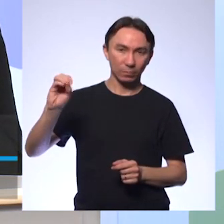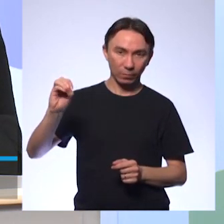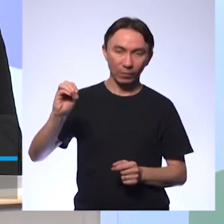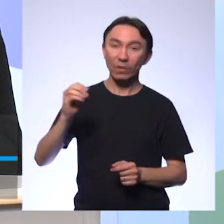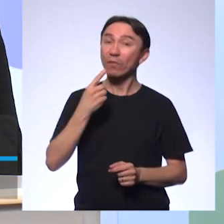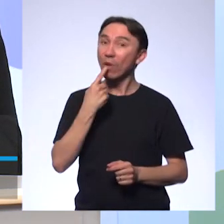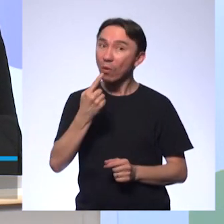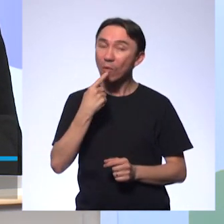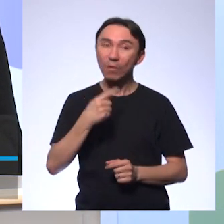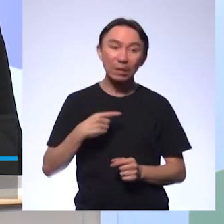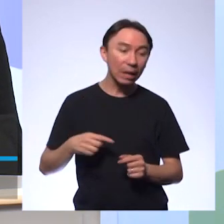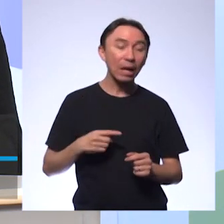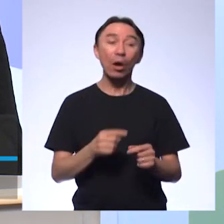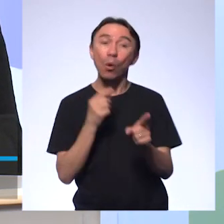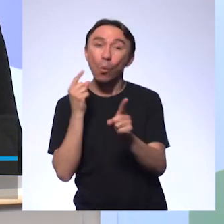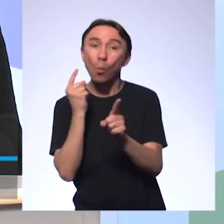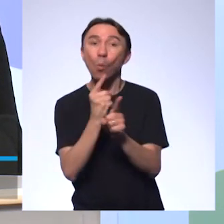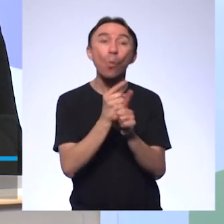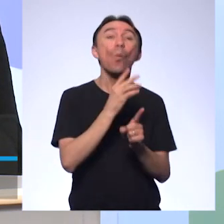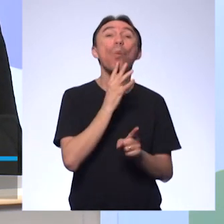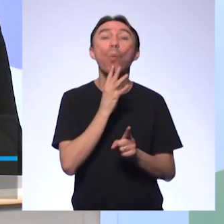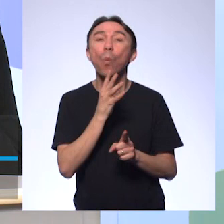nomenclatura.